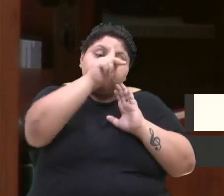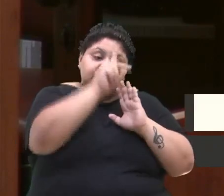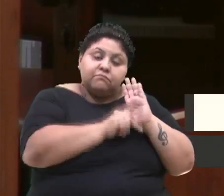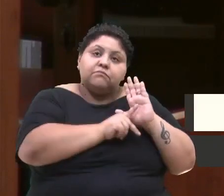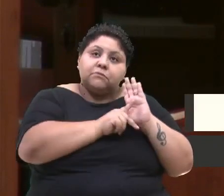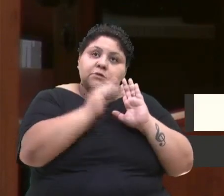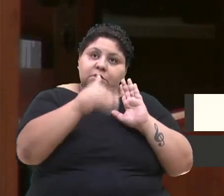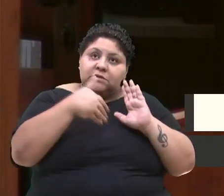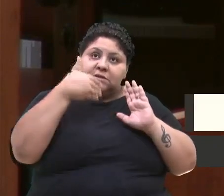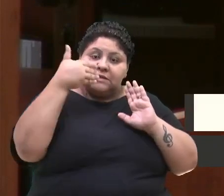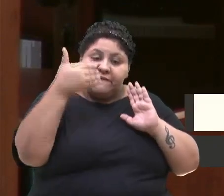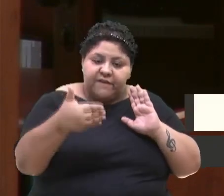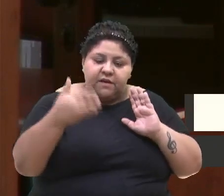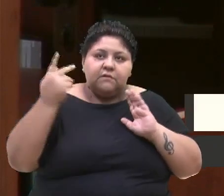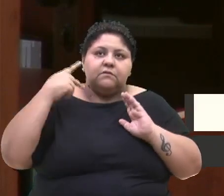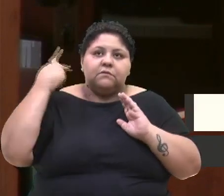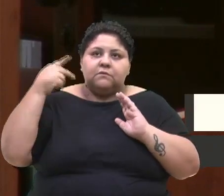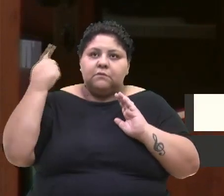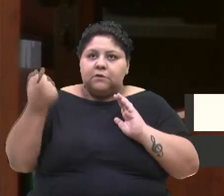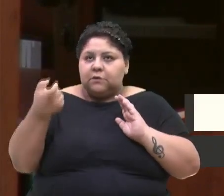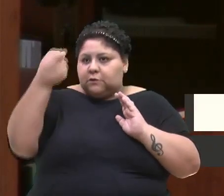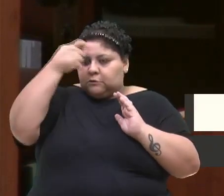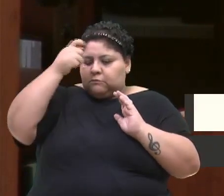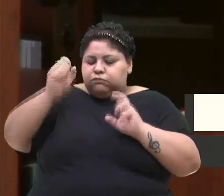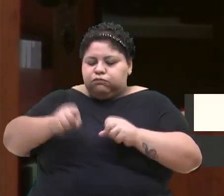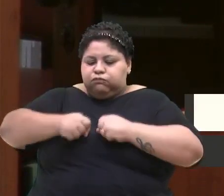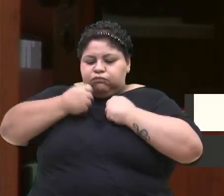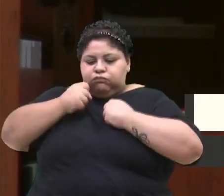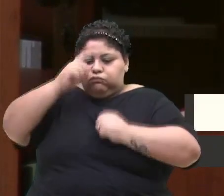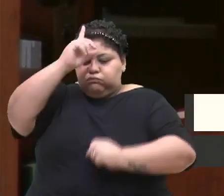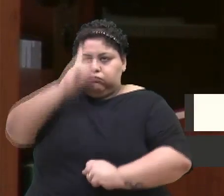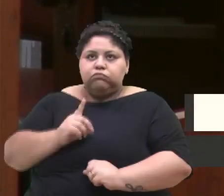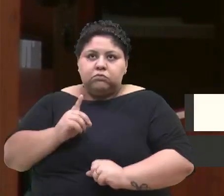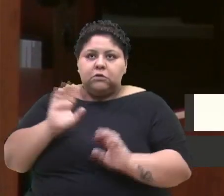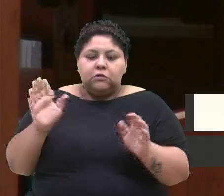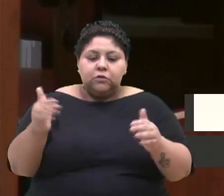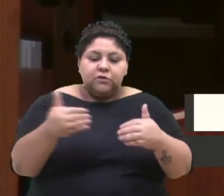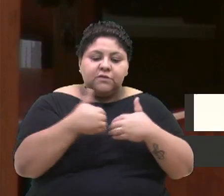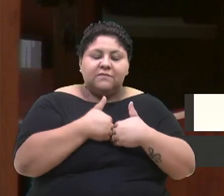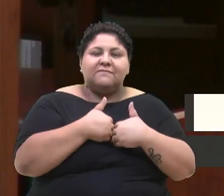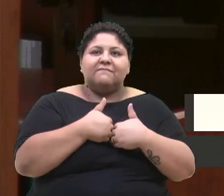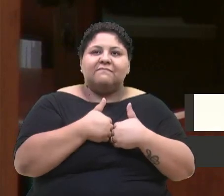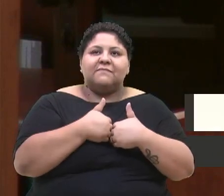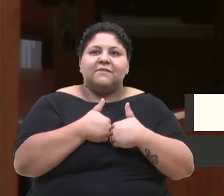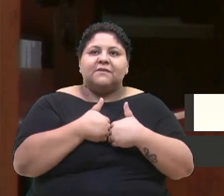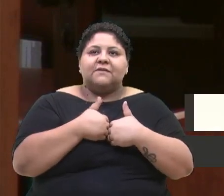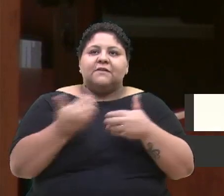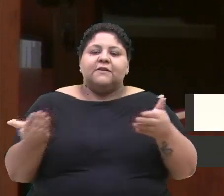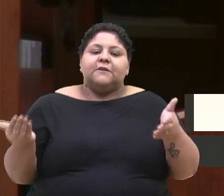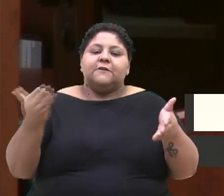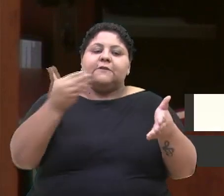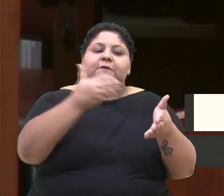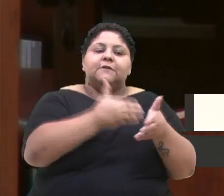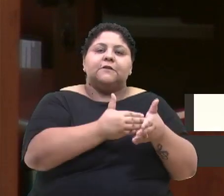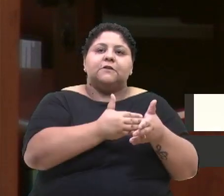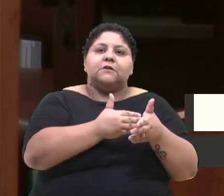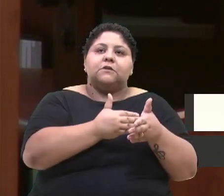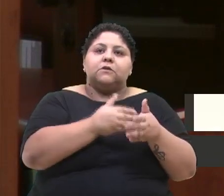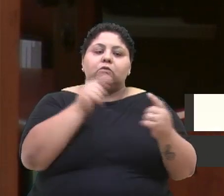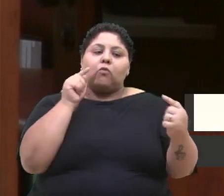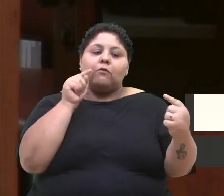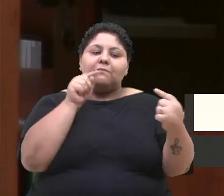Frente Parlamentar de Conscientização e Defesa dos Direitos dos Autistas, e ele vem muito no intuito de